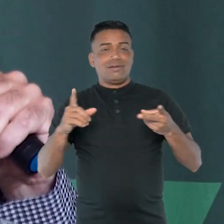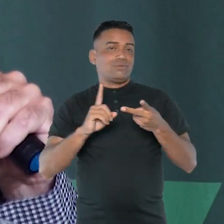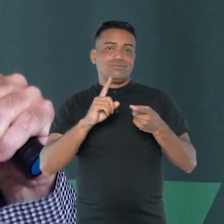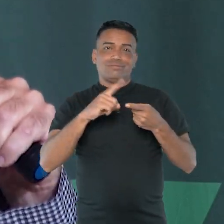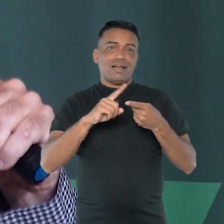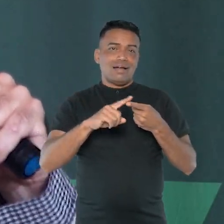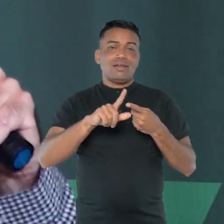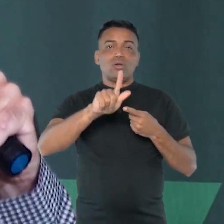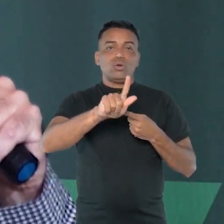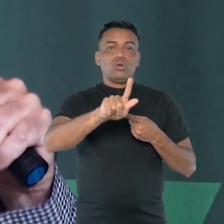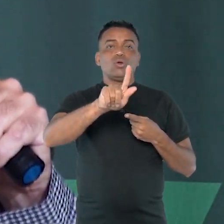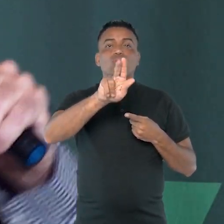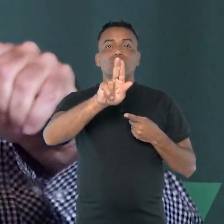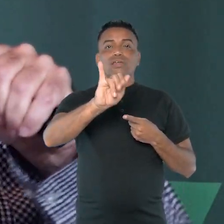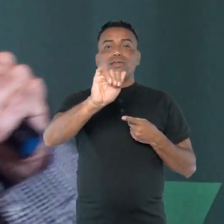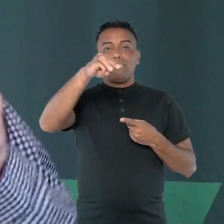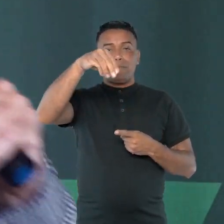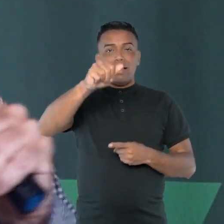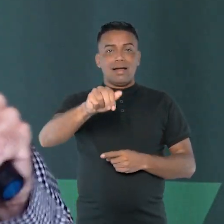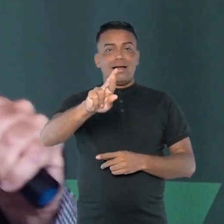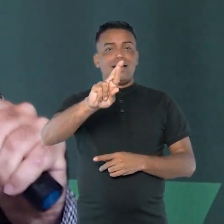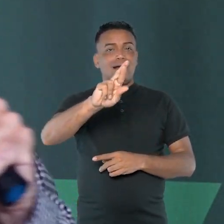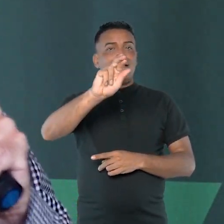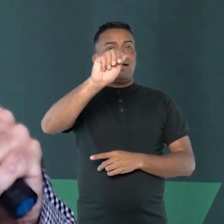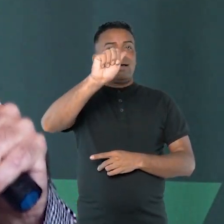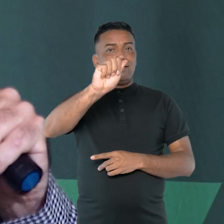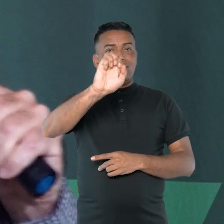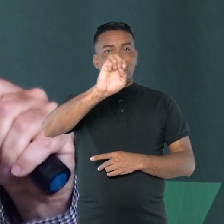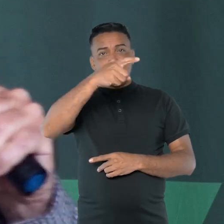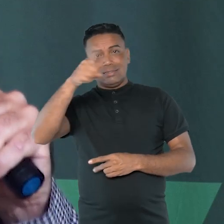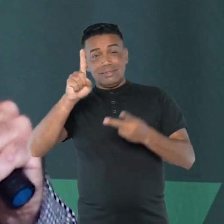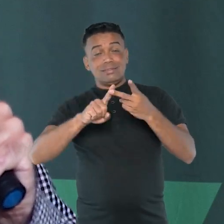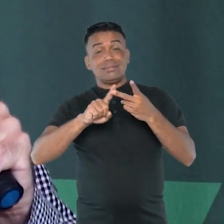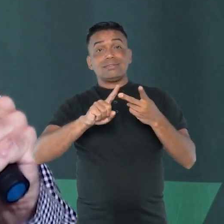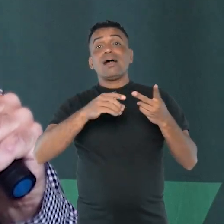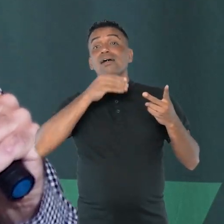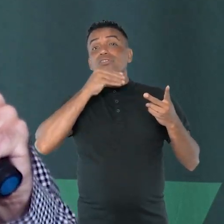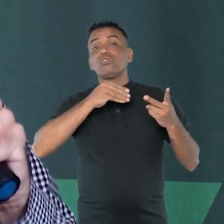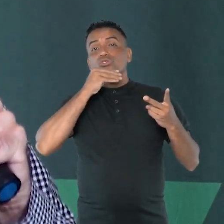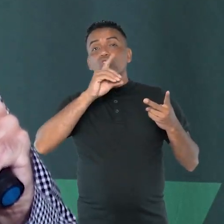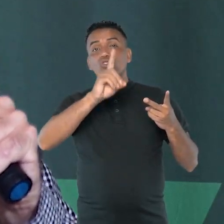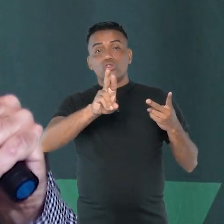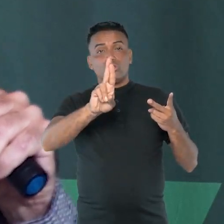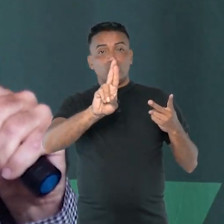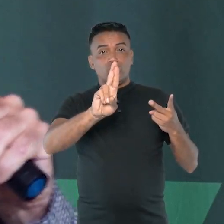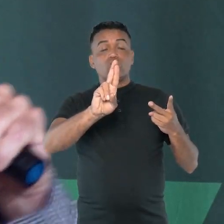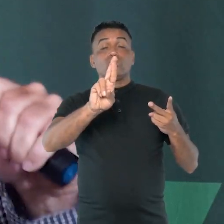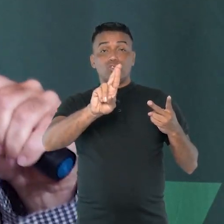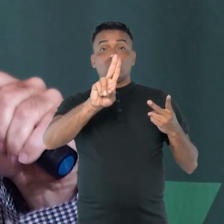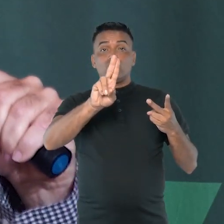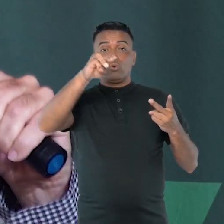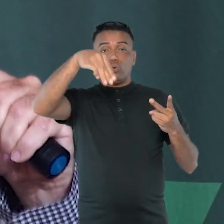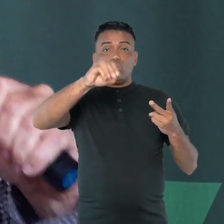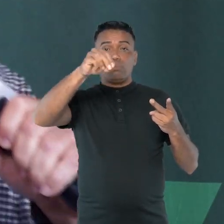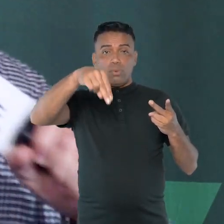Veredas, você tem Guimarães, você tem Drummond. Só aí você, né, a conversa já começa a ficar num nível muito